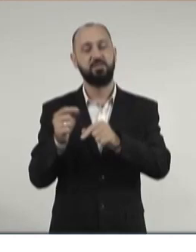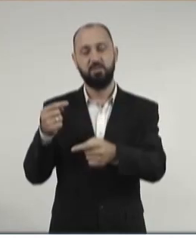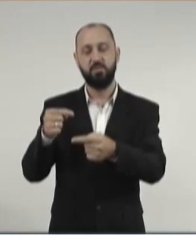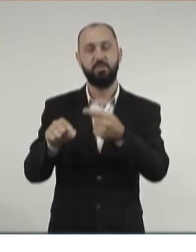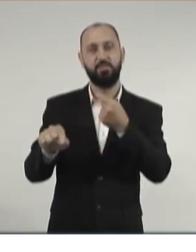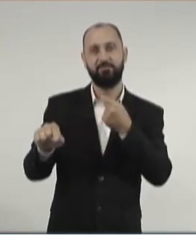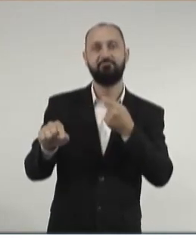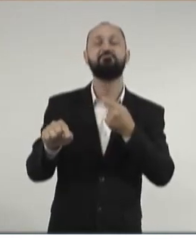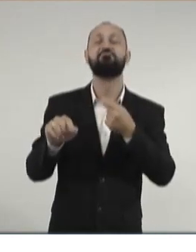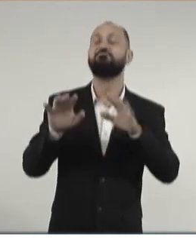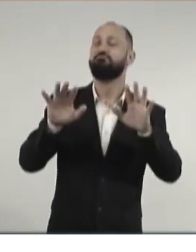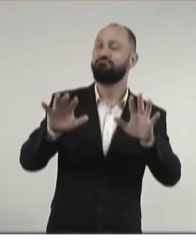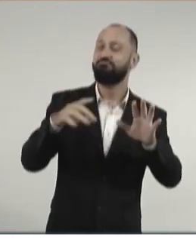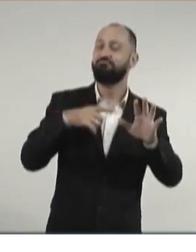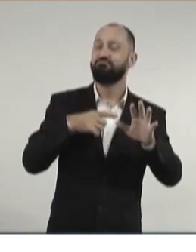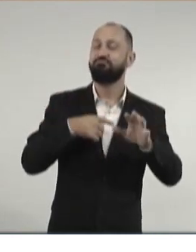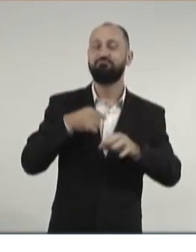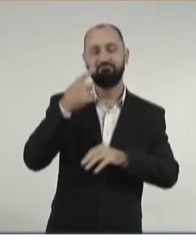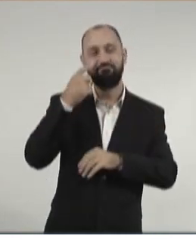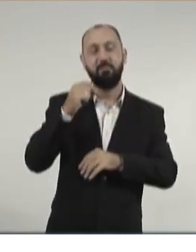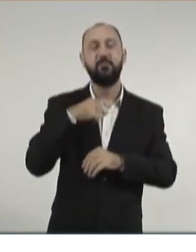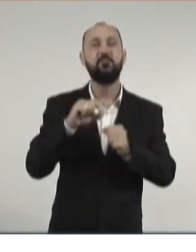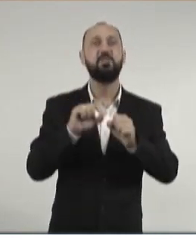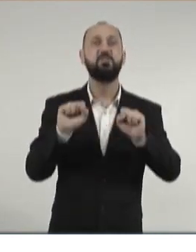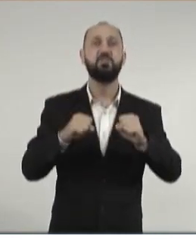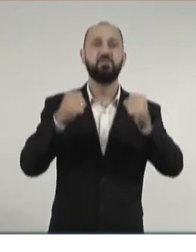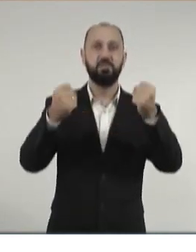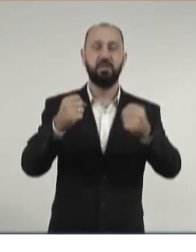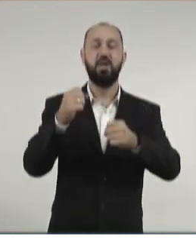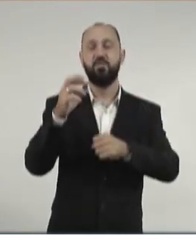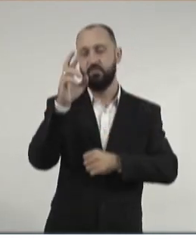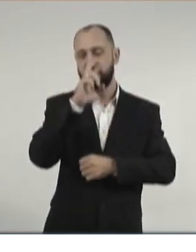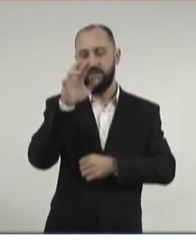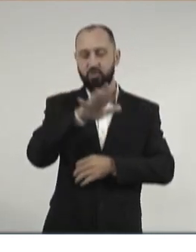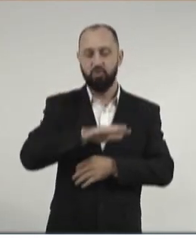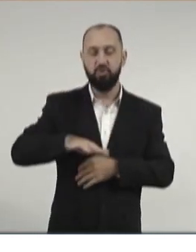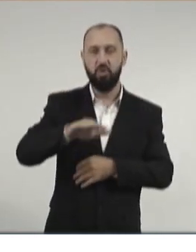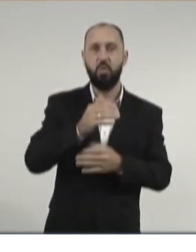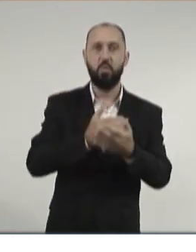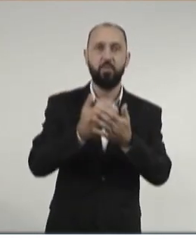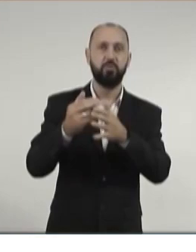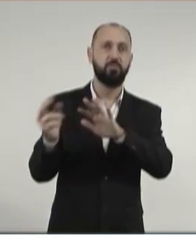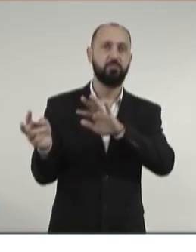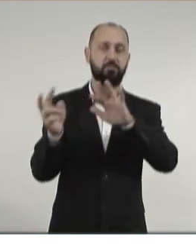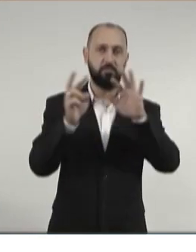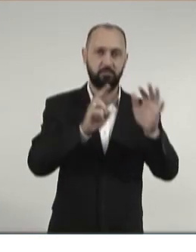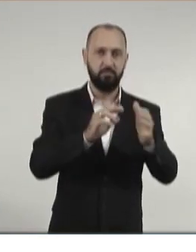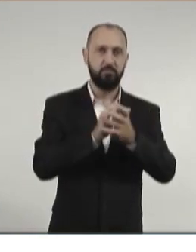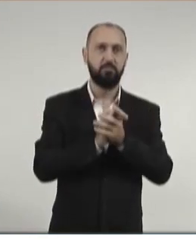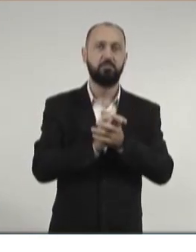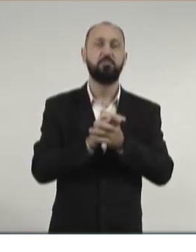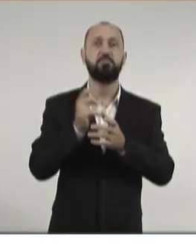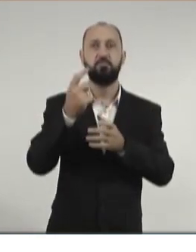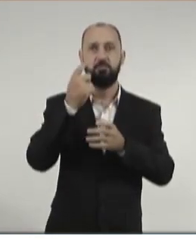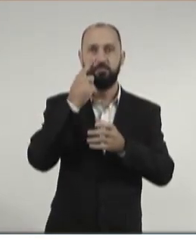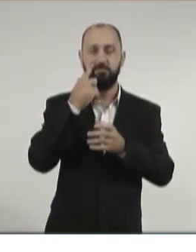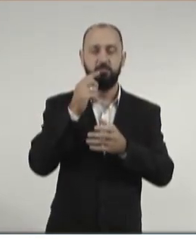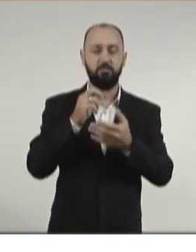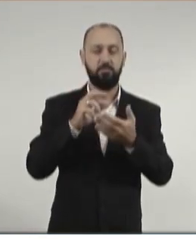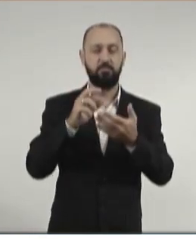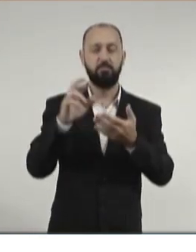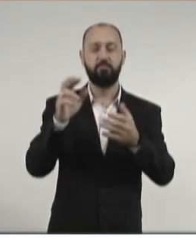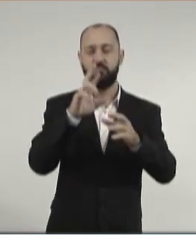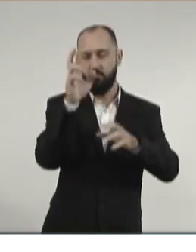desacordo. Então, a nossa intenção é fortalecer a fiscalização ali naquela região. Iniciamos semana passada e assim que o resultado estiver pronto, toda